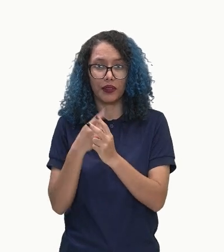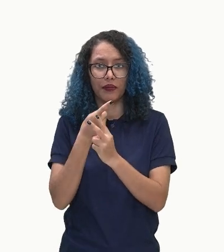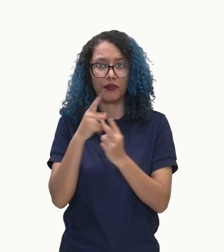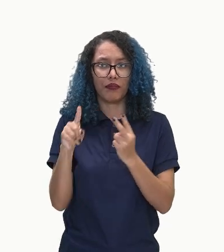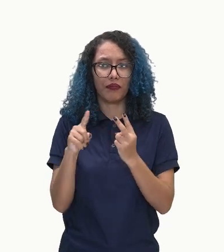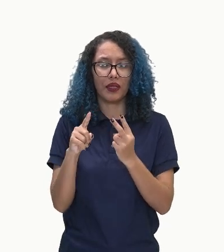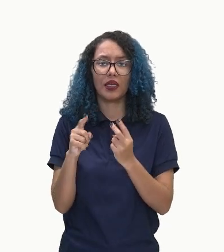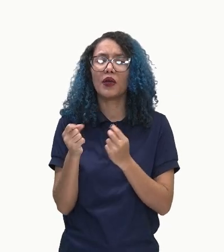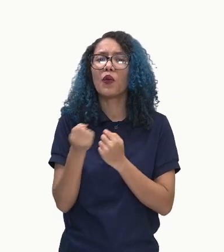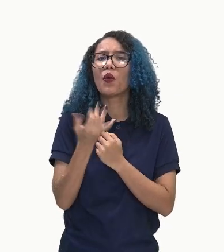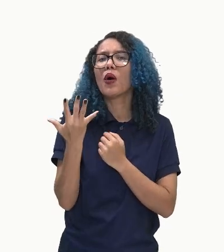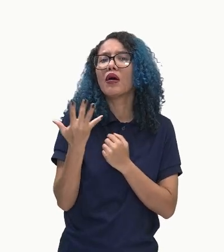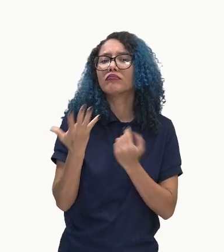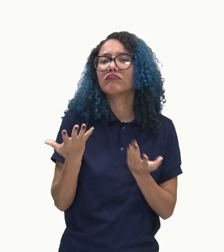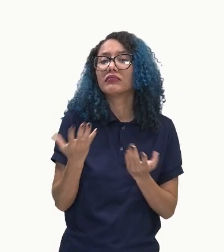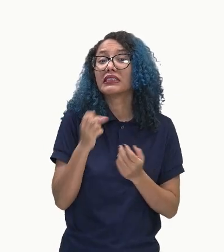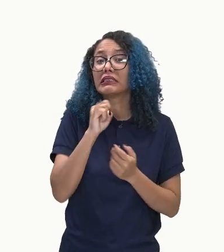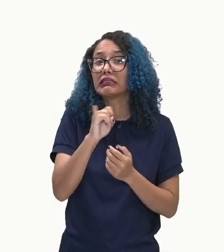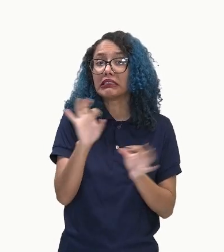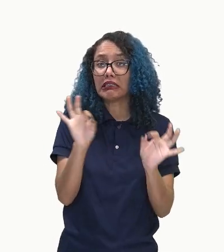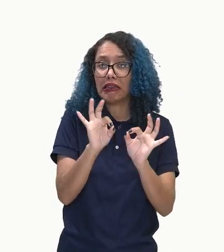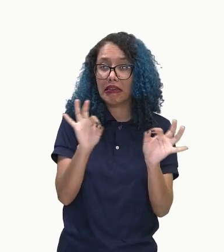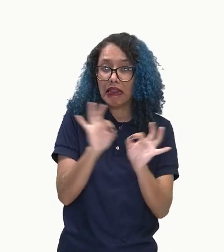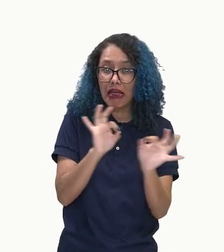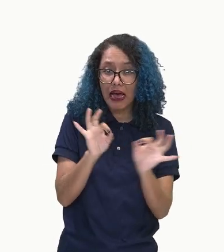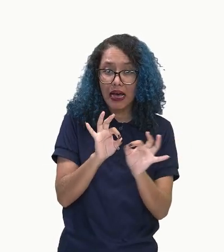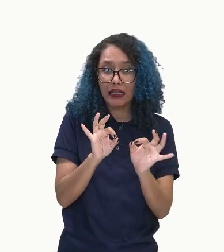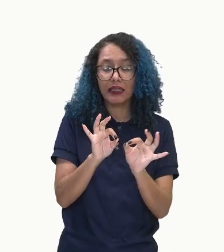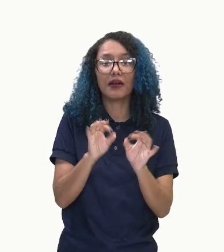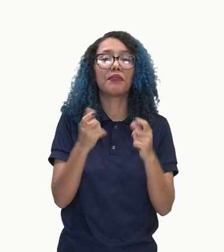na questão. Então, se não falar nada, vamos aceitar o π sendo